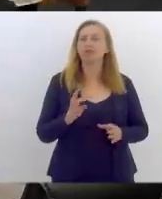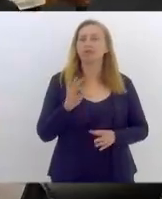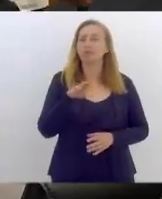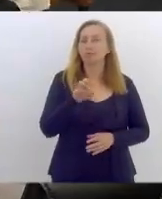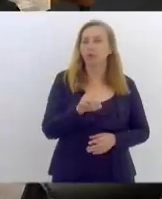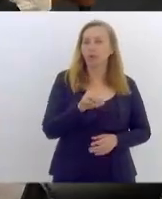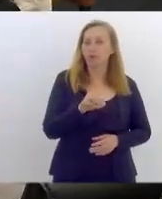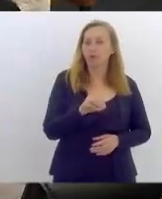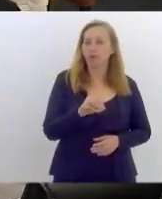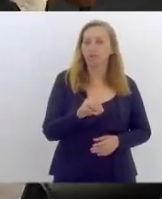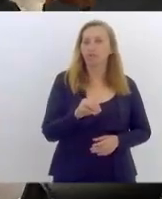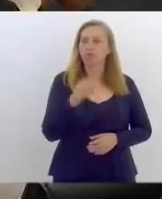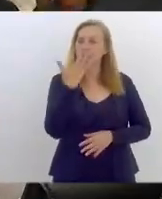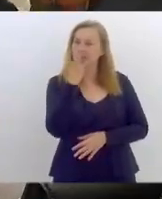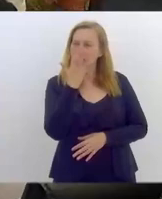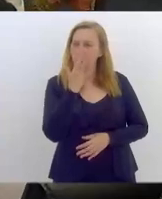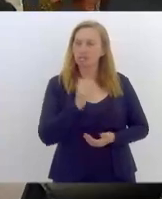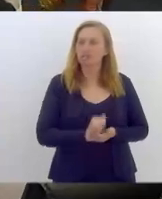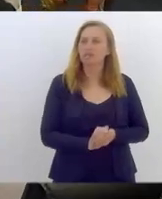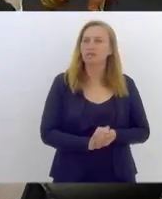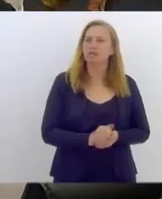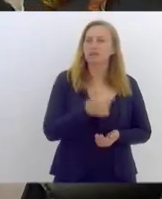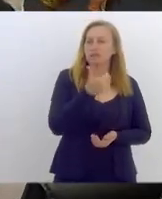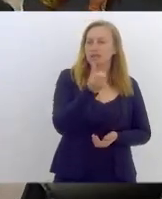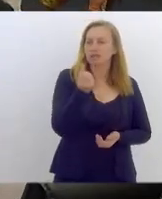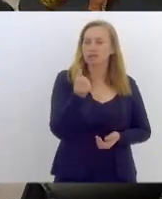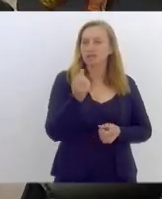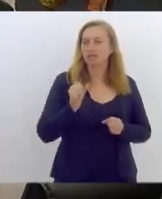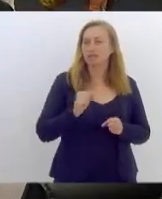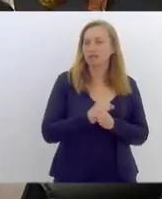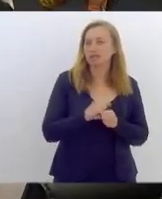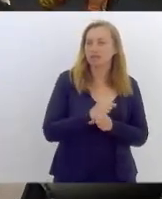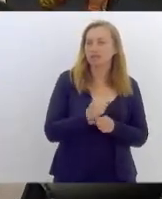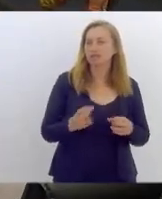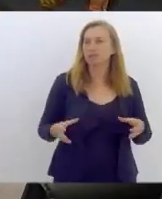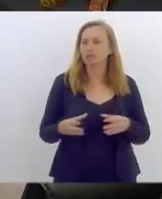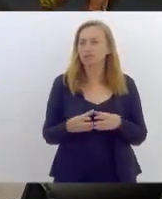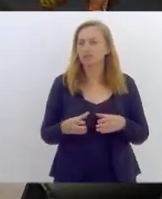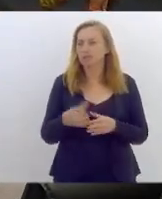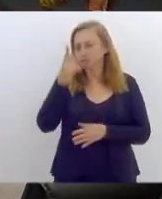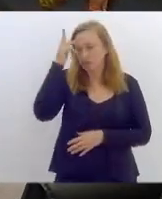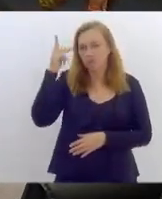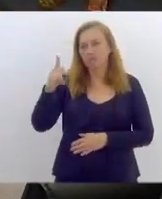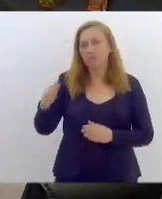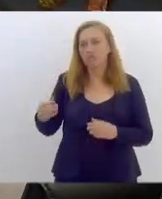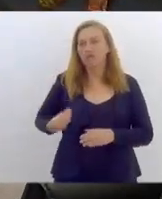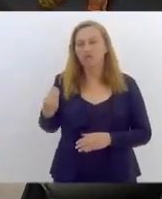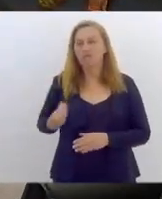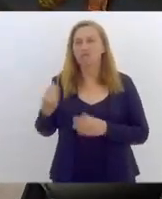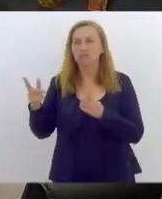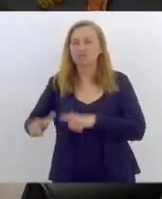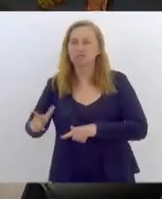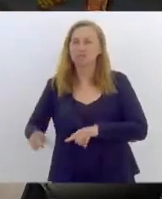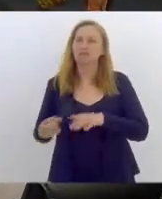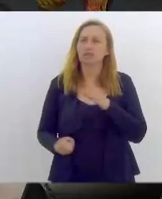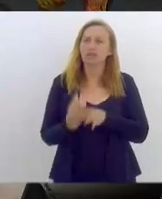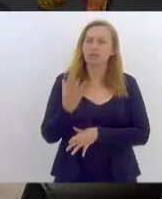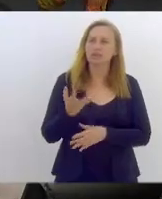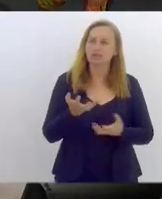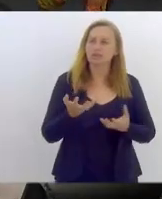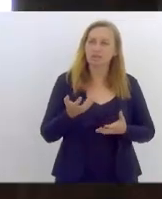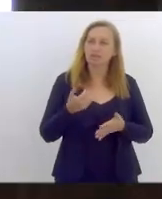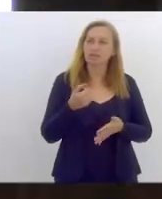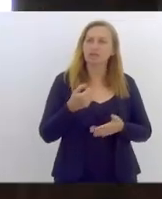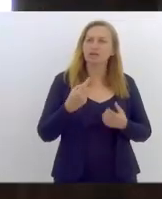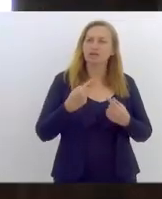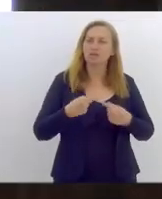Benze Que Dá foi fundado há cerca de 16 anos por um conjunto de moradores e amigos da favela da Maré. Desde a sua criação, busca